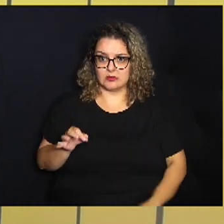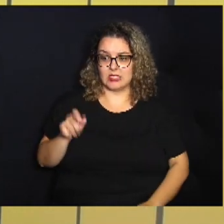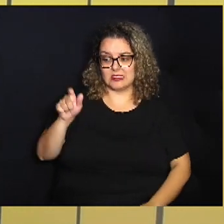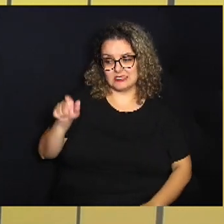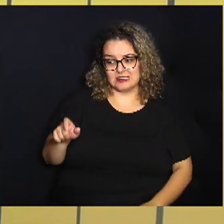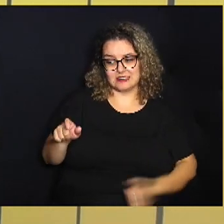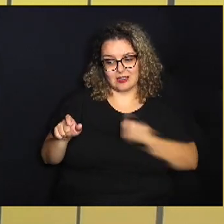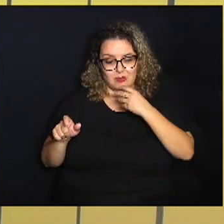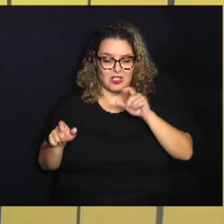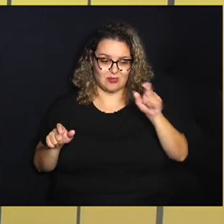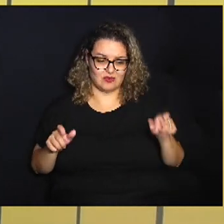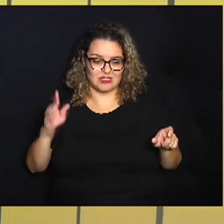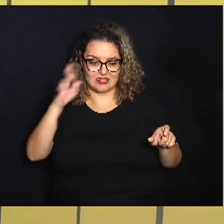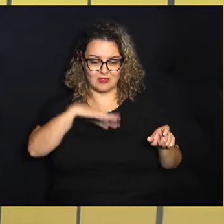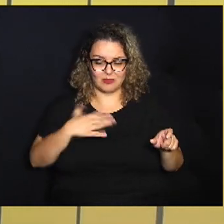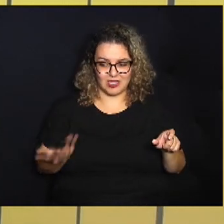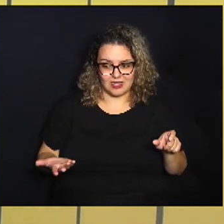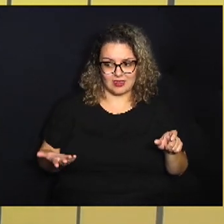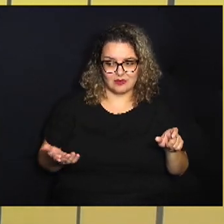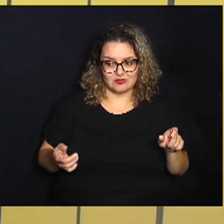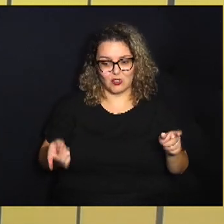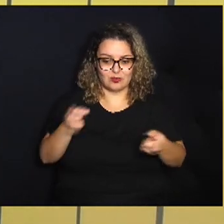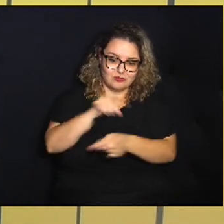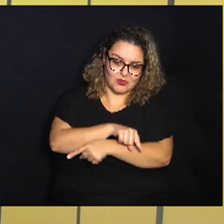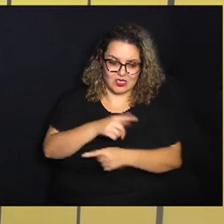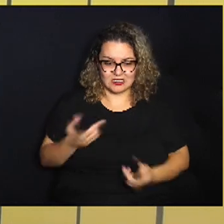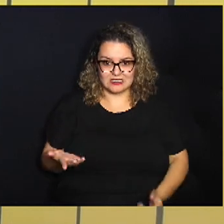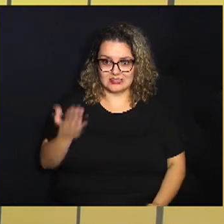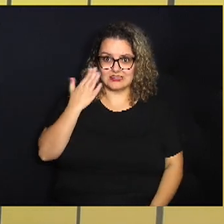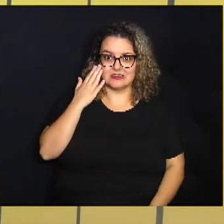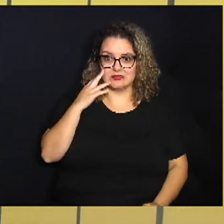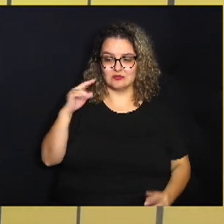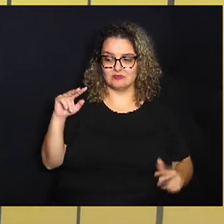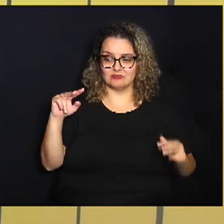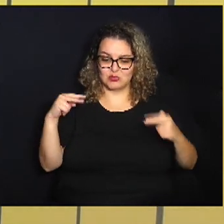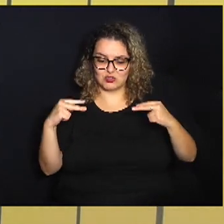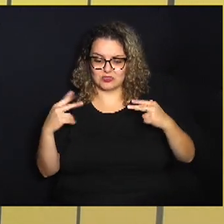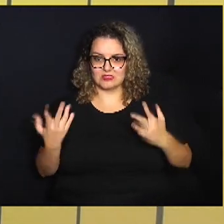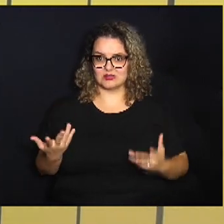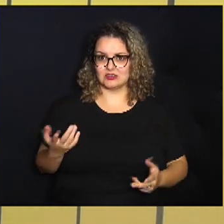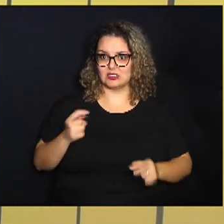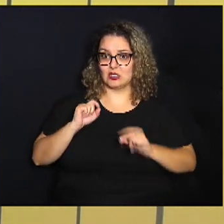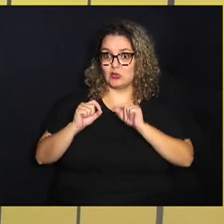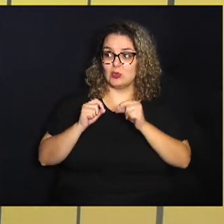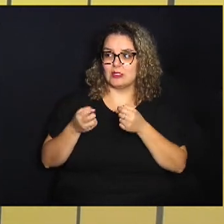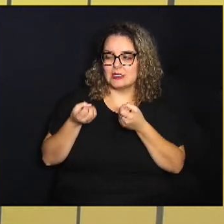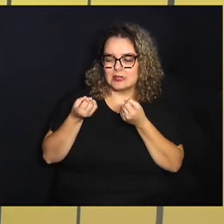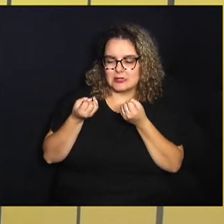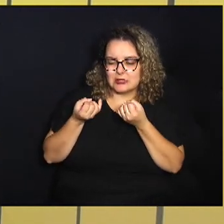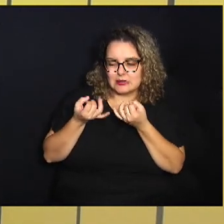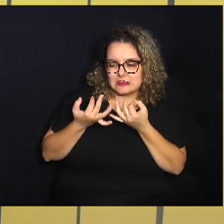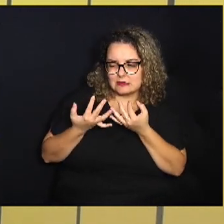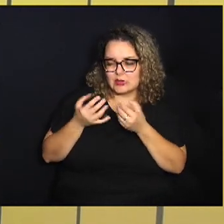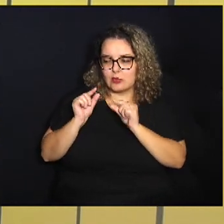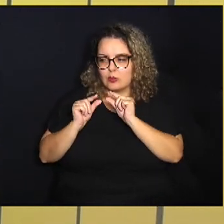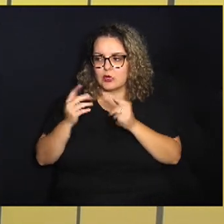está mal, saber, pelo olhar muitas vezes, queria que você explicasse um pouquinho como é que é essa relação, não sei se você